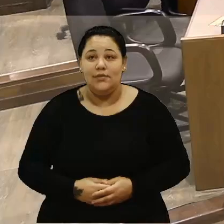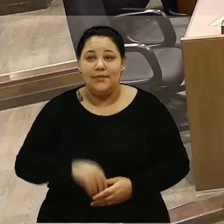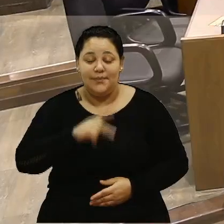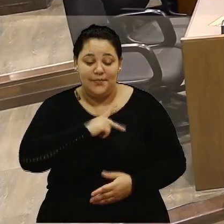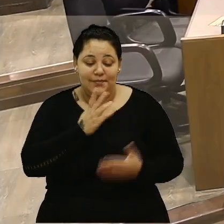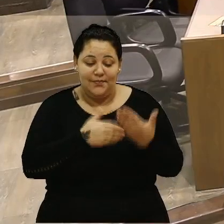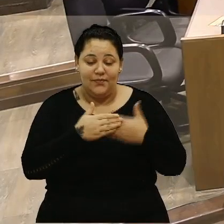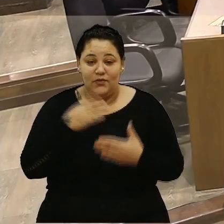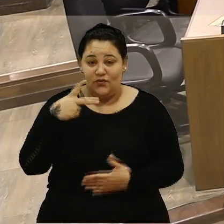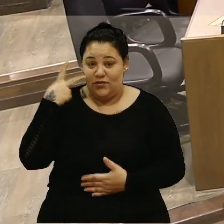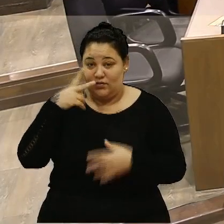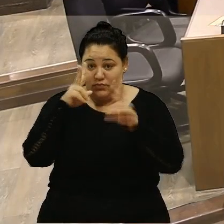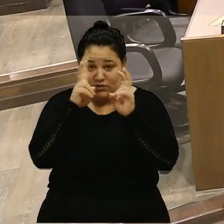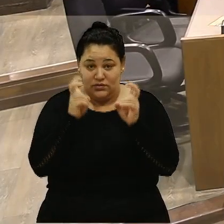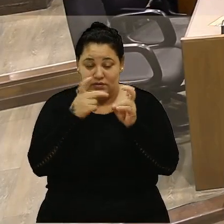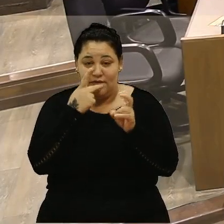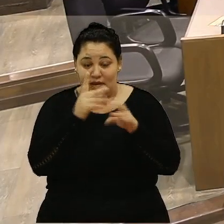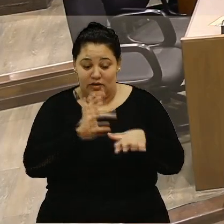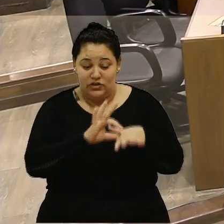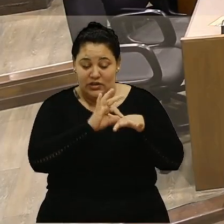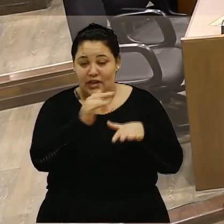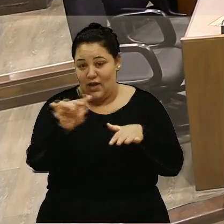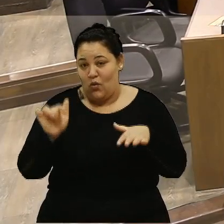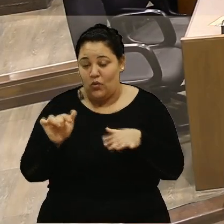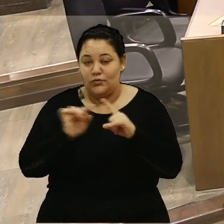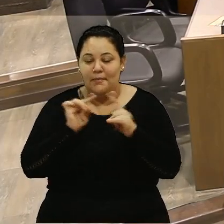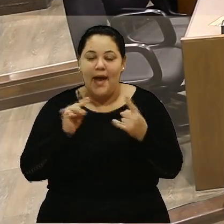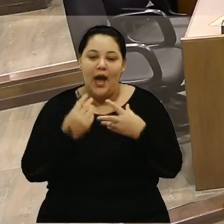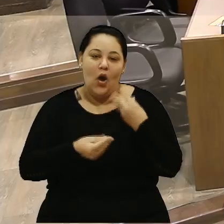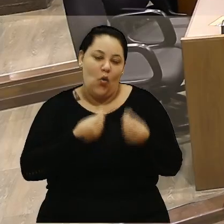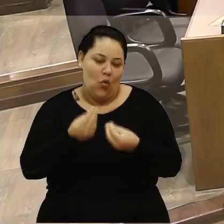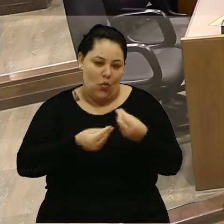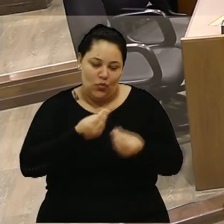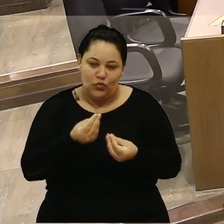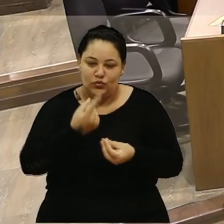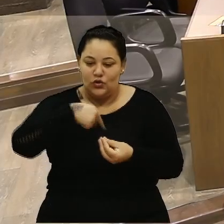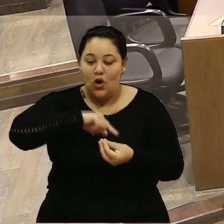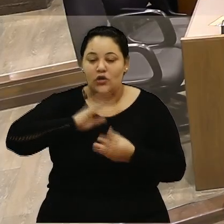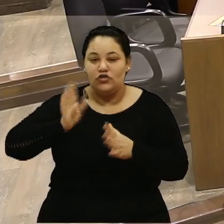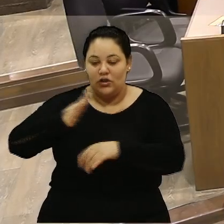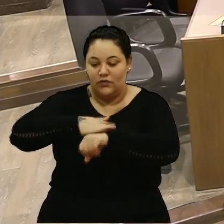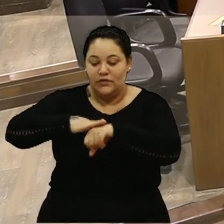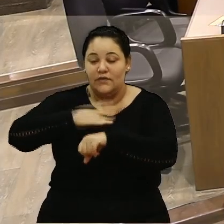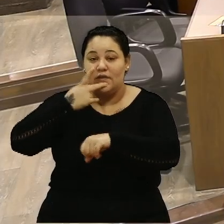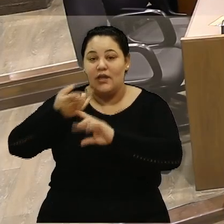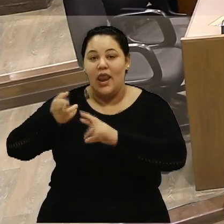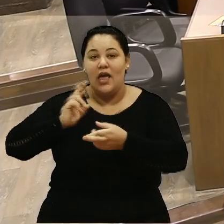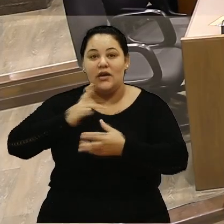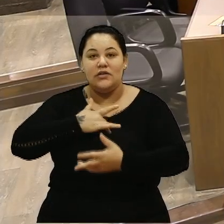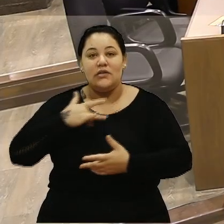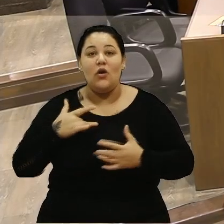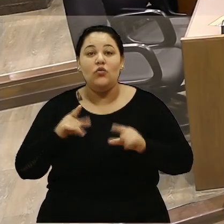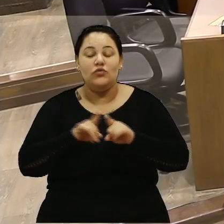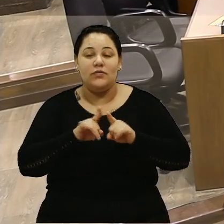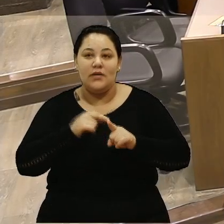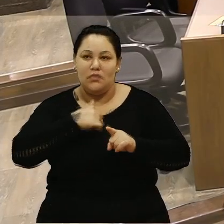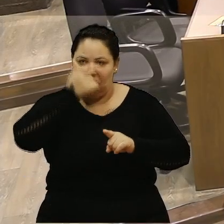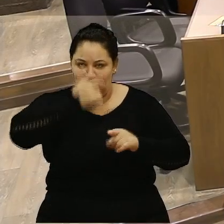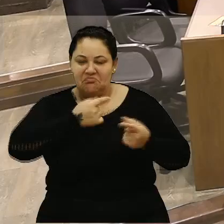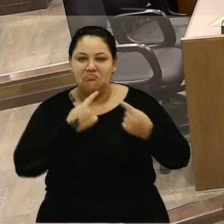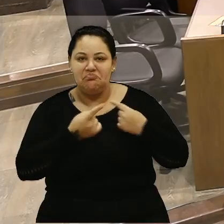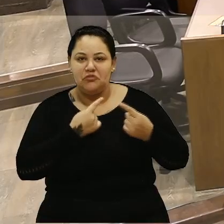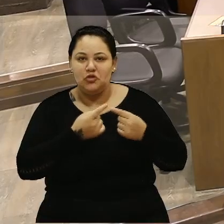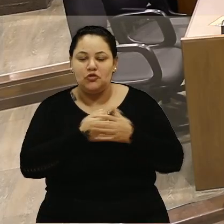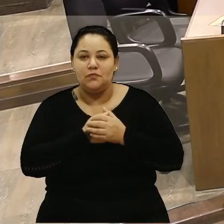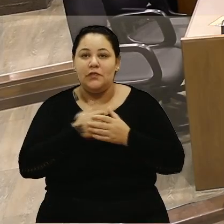vereadores, o meu tema na declaração de líder era um outro, né? Mas como a gente falou na questão da saúde, eu achei importante debater. Eu quero